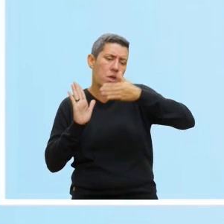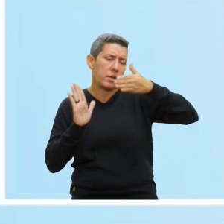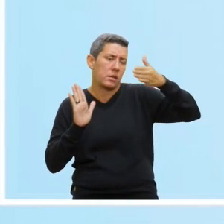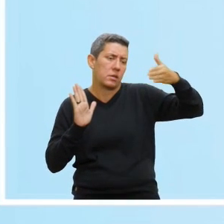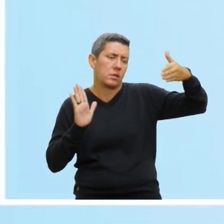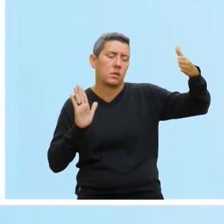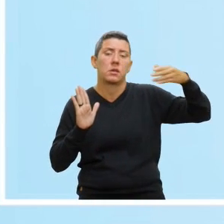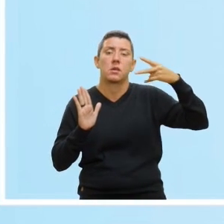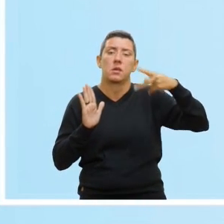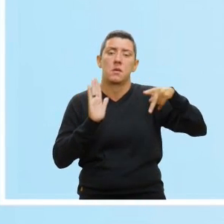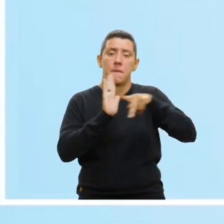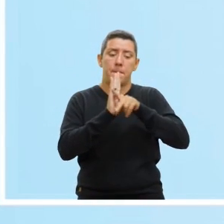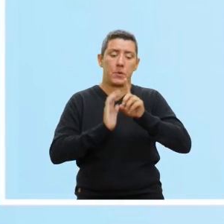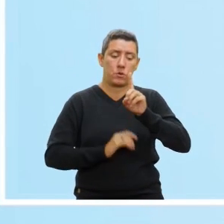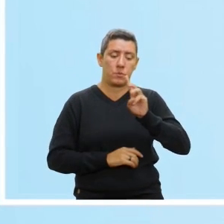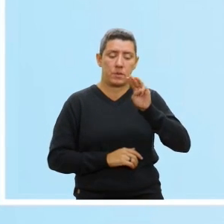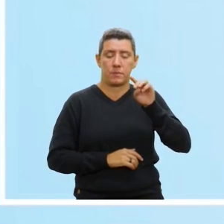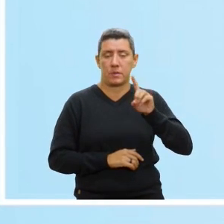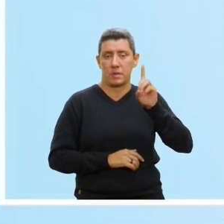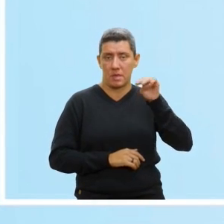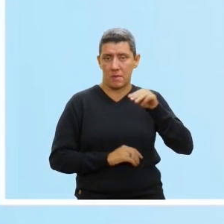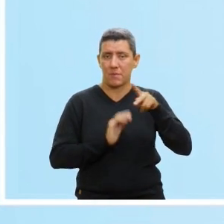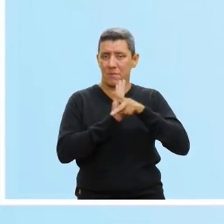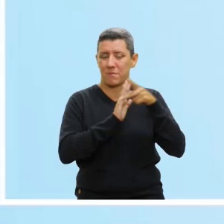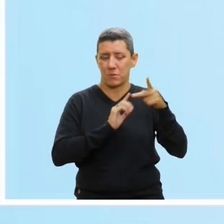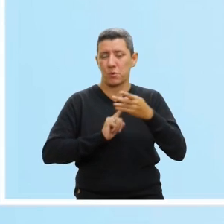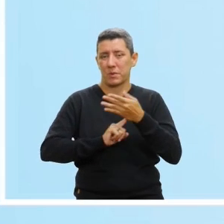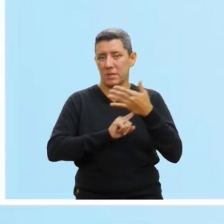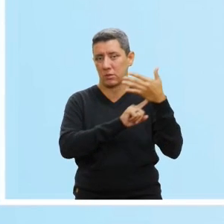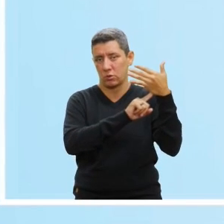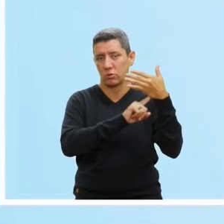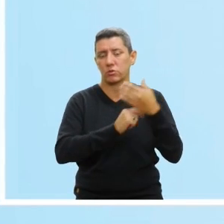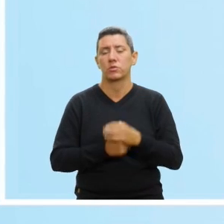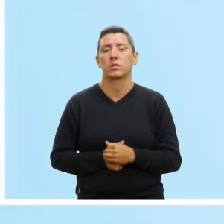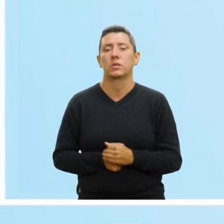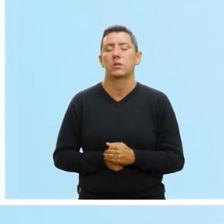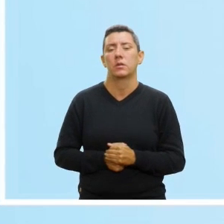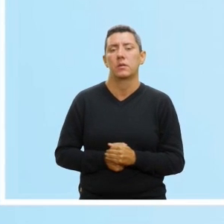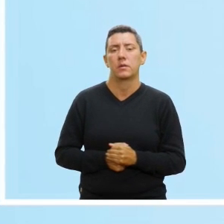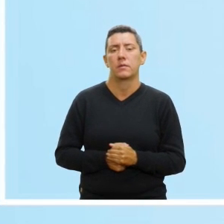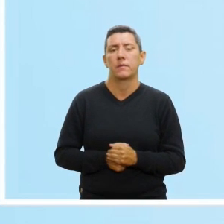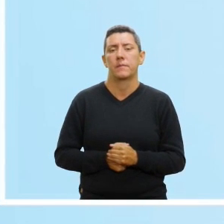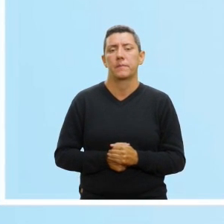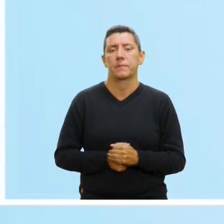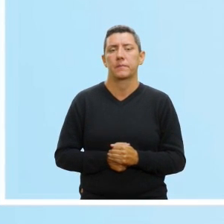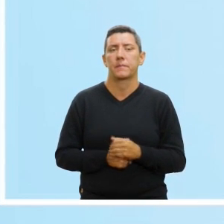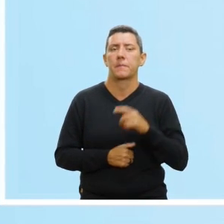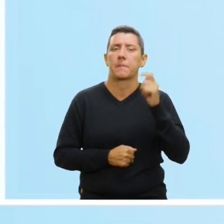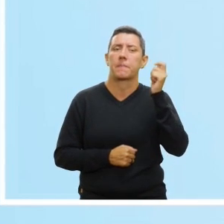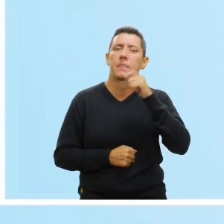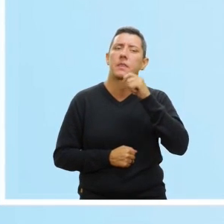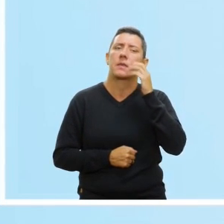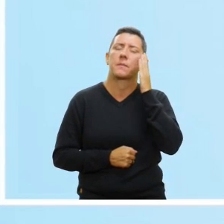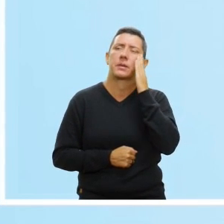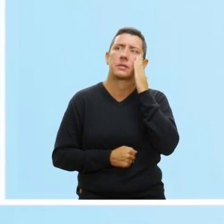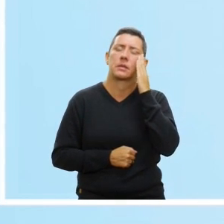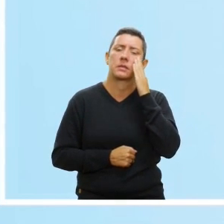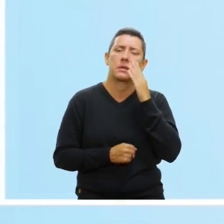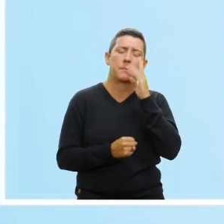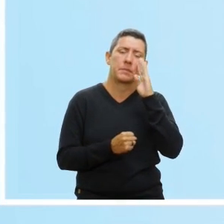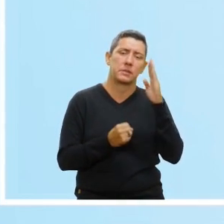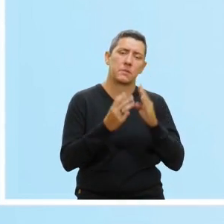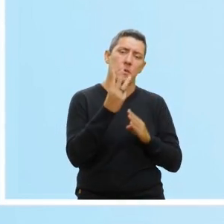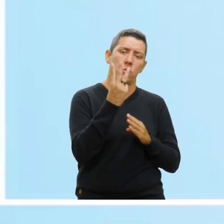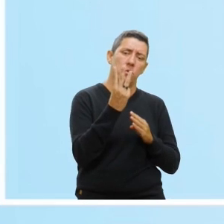a evolução da tecnologia. Eu acho que a gente pode simplificar um pouco e colocar 3 pilares aí para